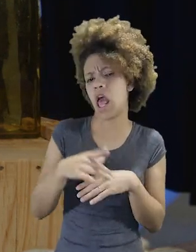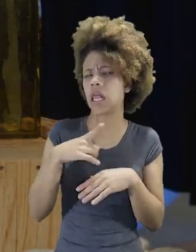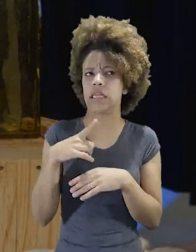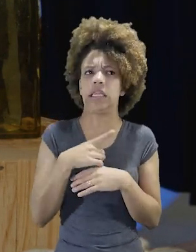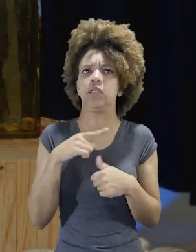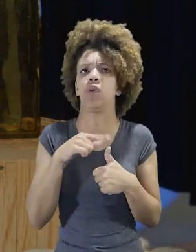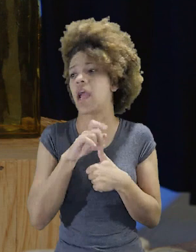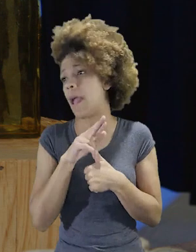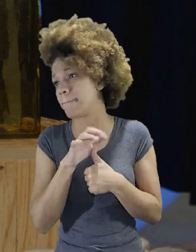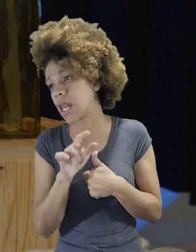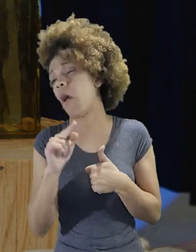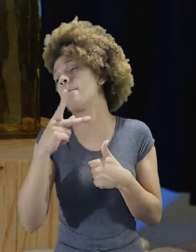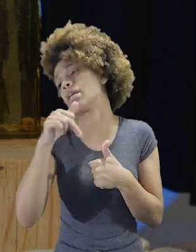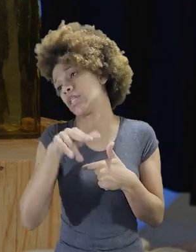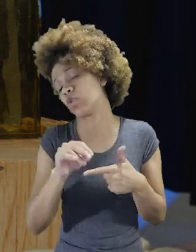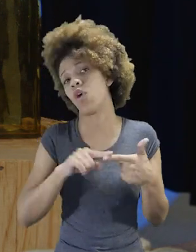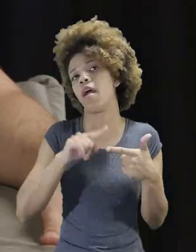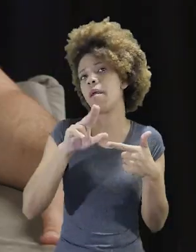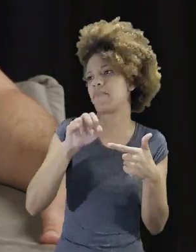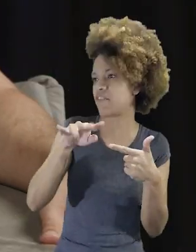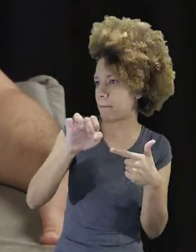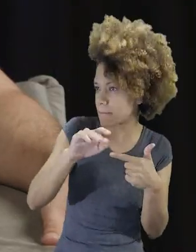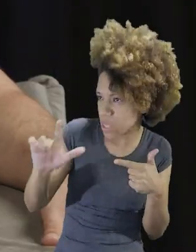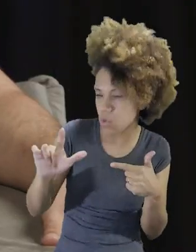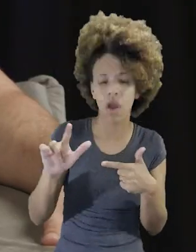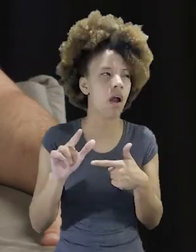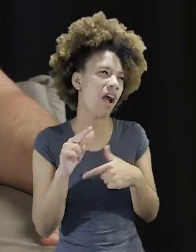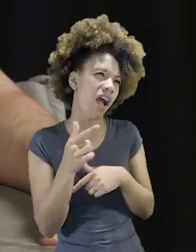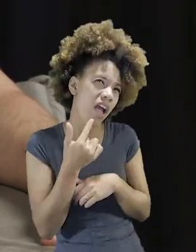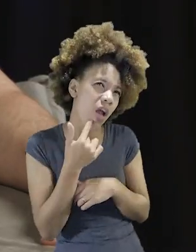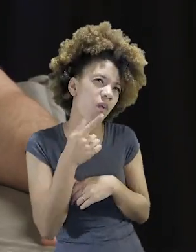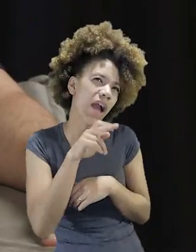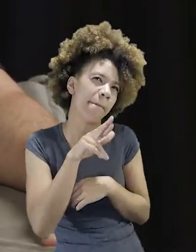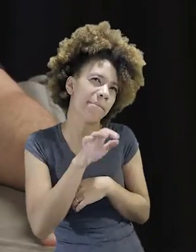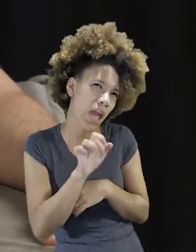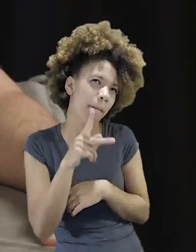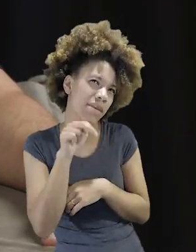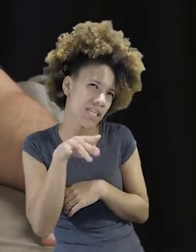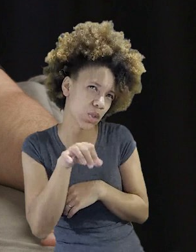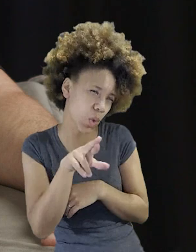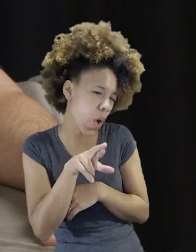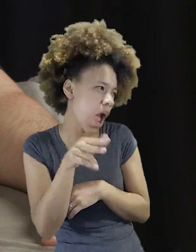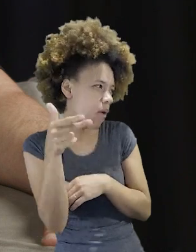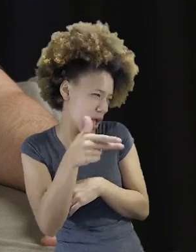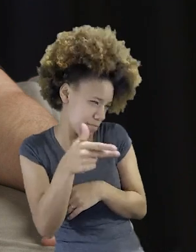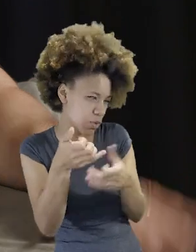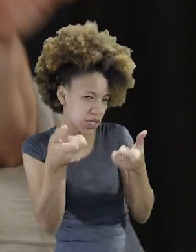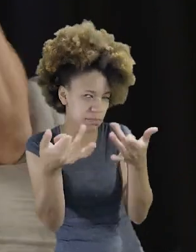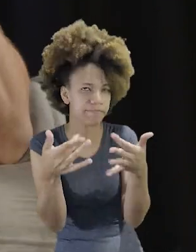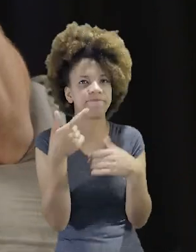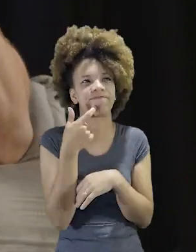você tem o Gabriel Pensador você tem bibiu é o Gabriel Pensador para mim seria aquele Rap esse que eu queria falar assim é que